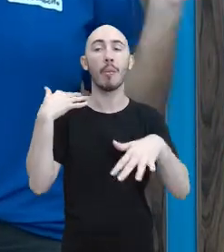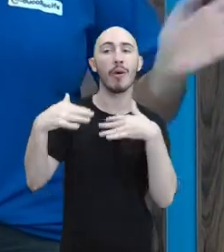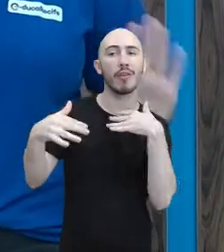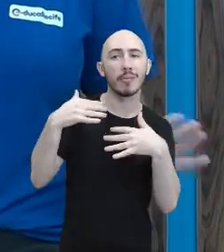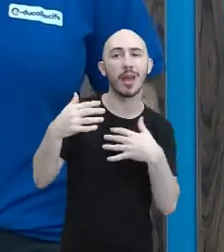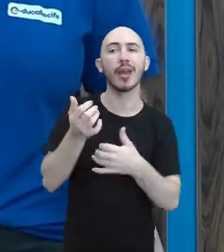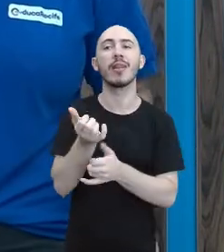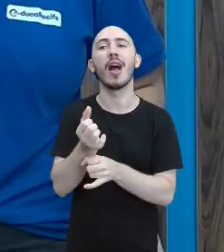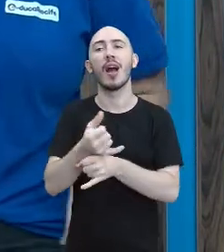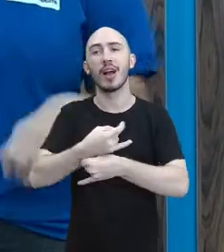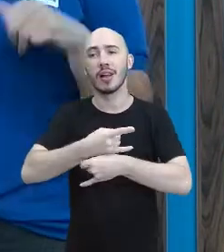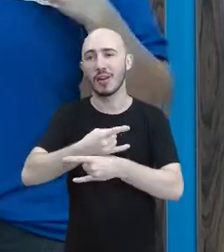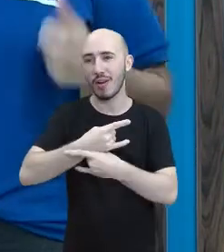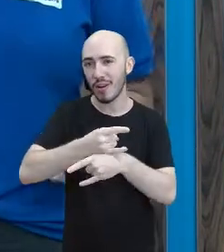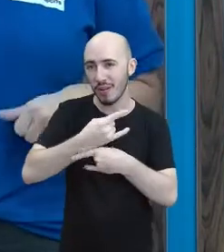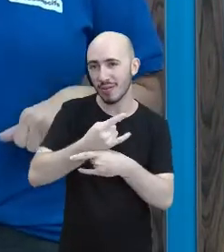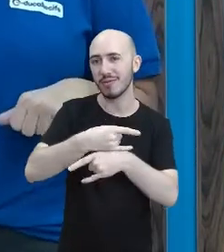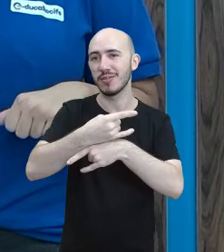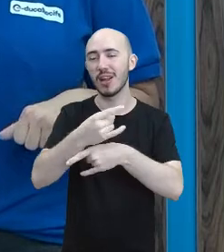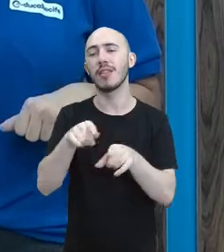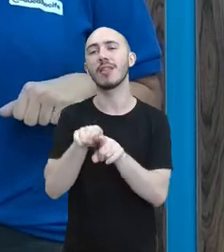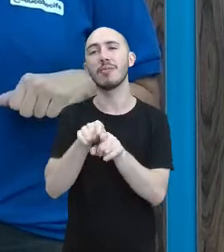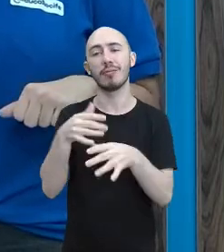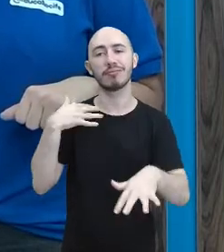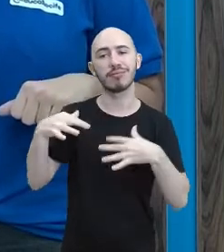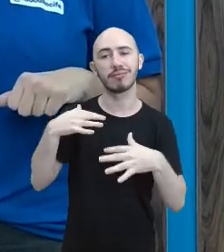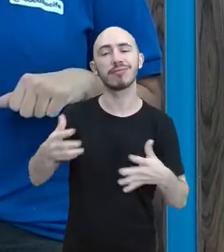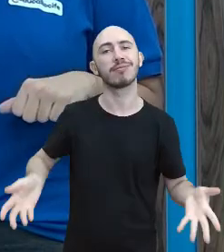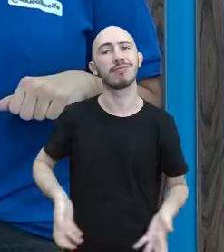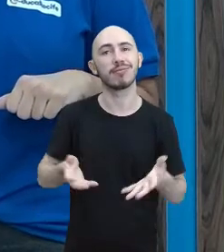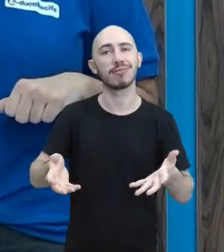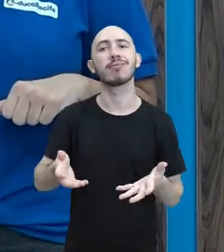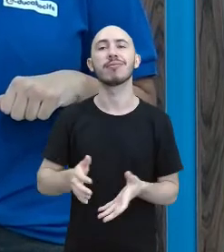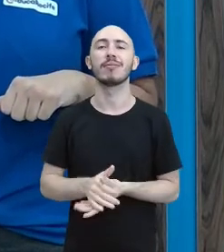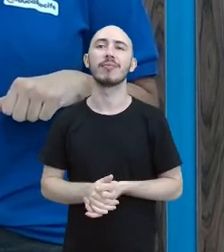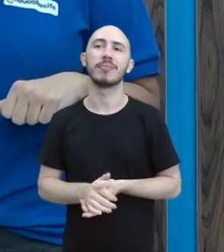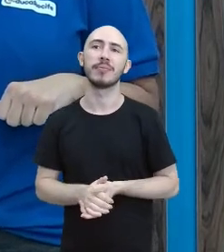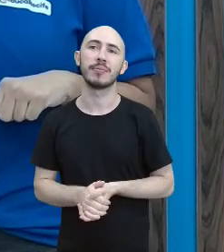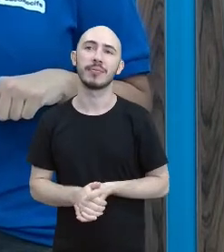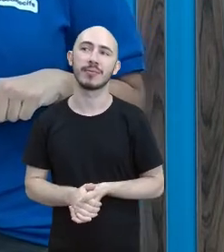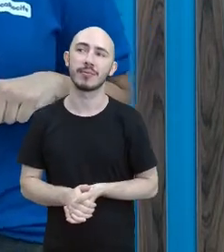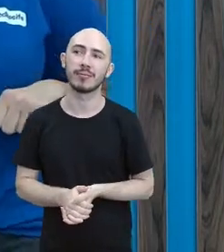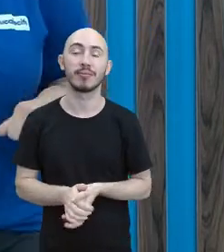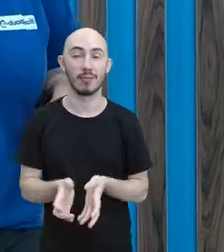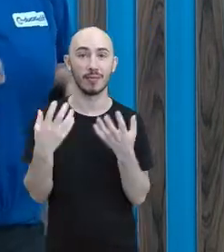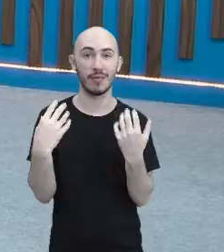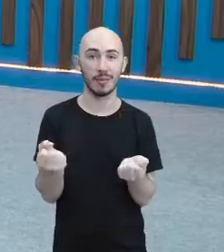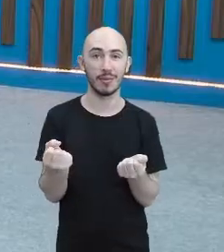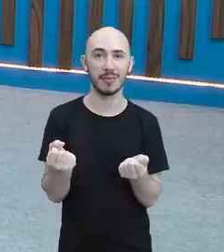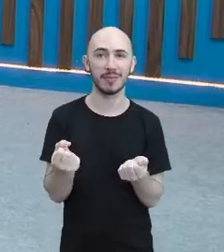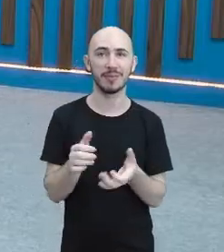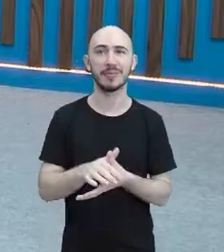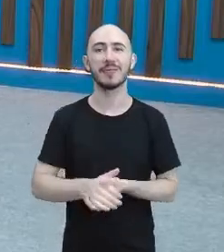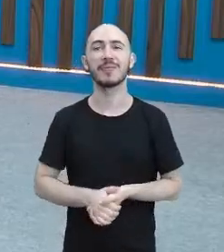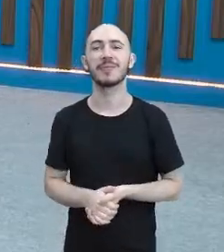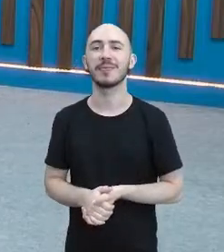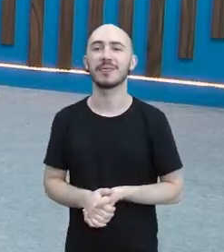uma liberada, uma acordada para prosseguirmos, tá certo? Vamos lá.